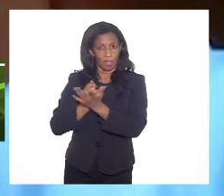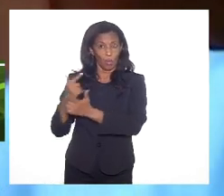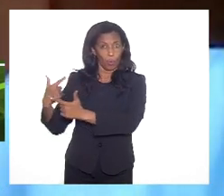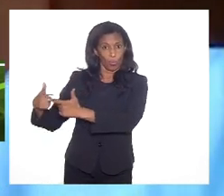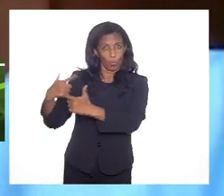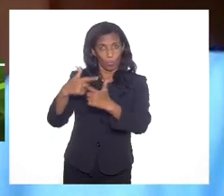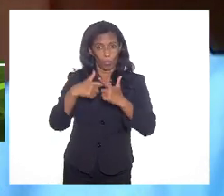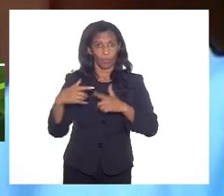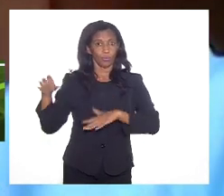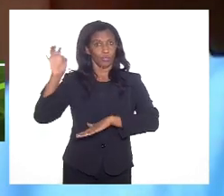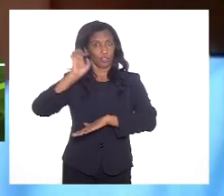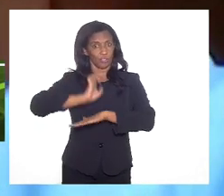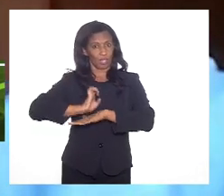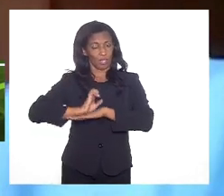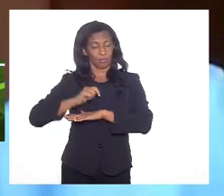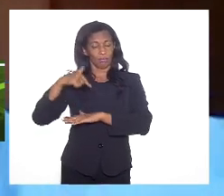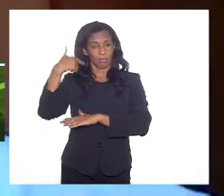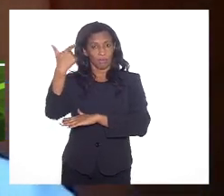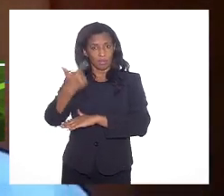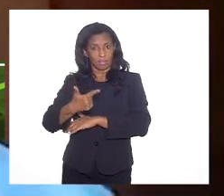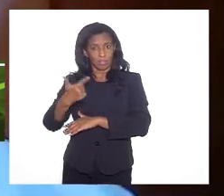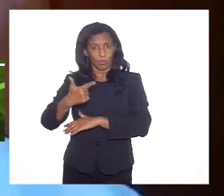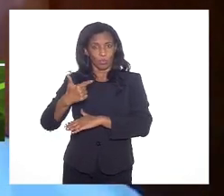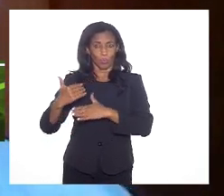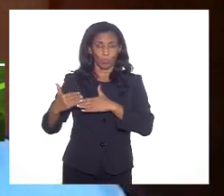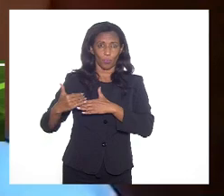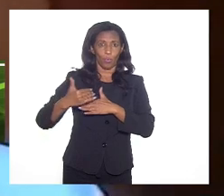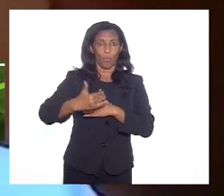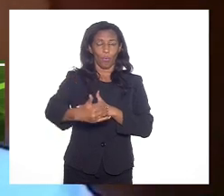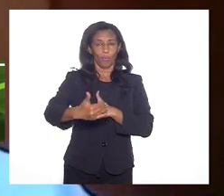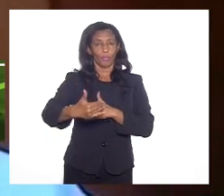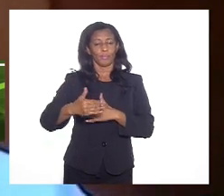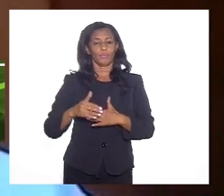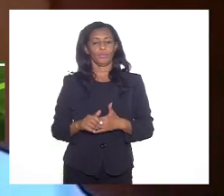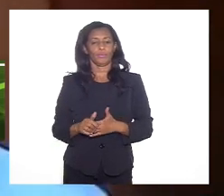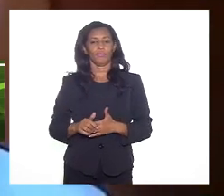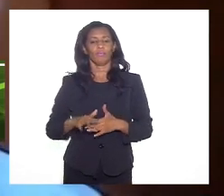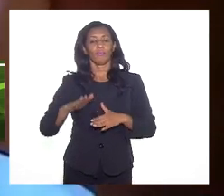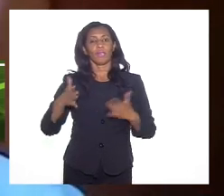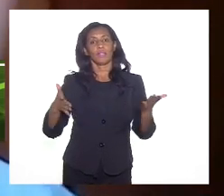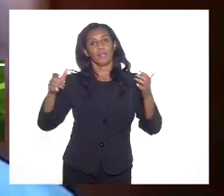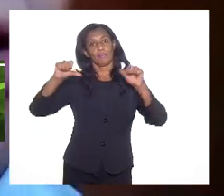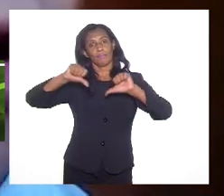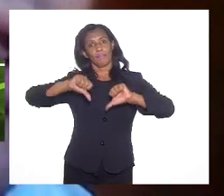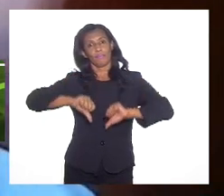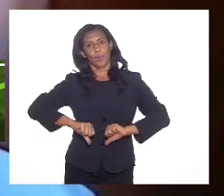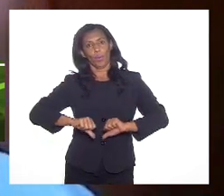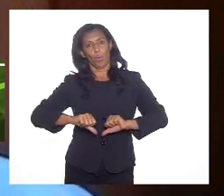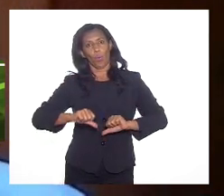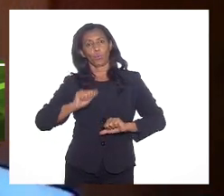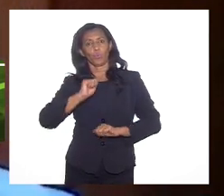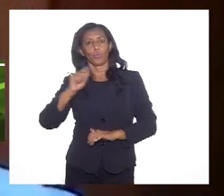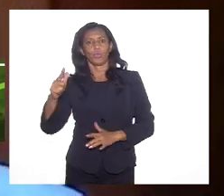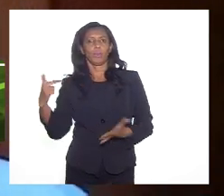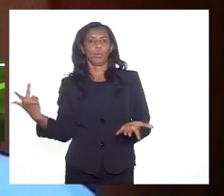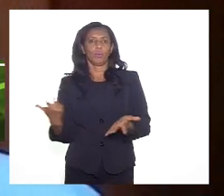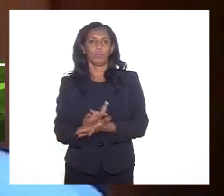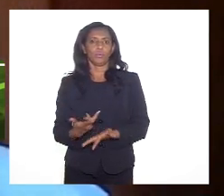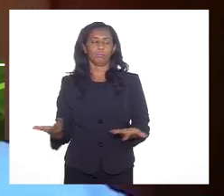sair da segunda etapa do regime, do segundo modelo do regime, talvez seja pior do que a gente se encontre agora. E eu